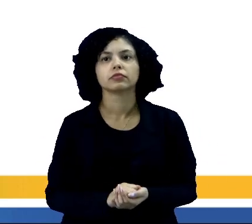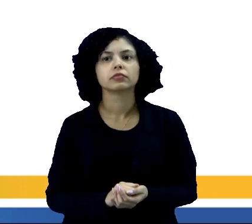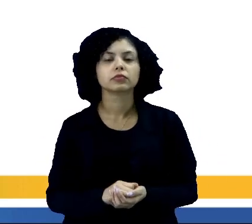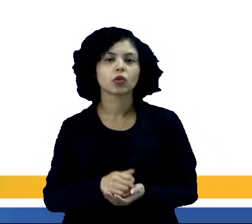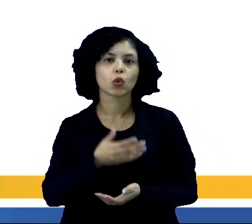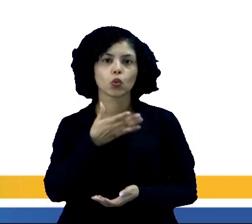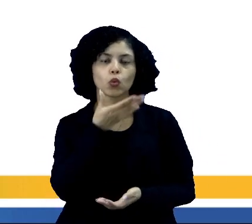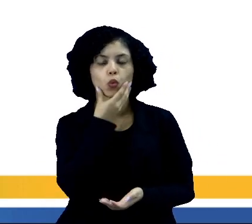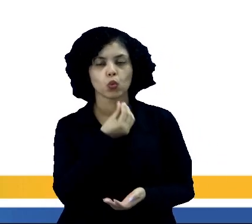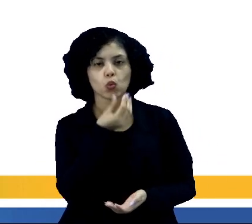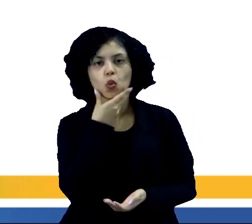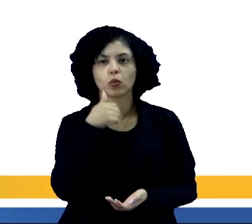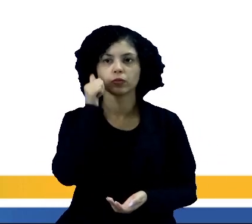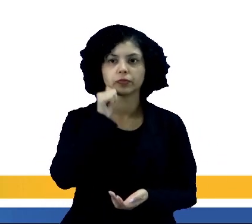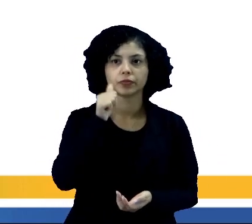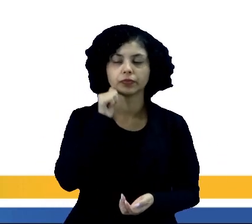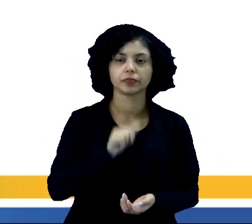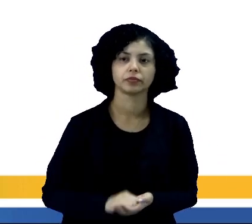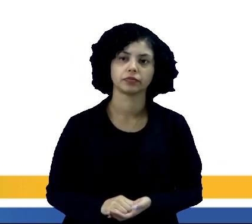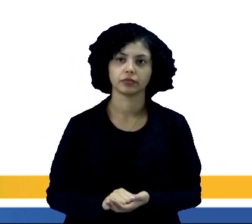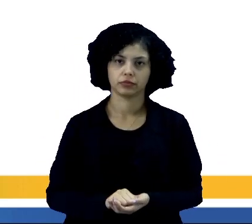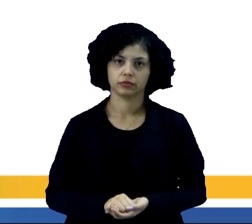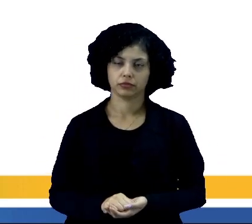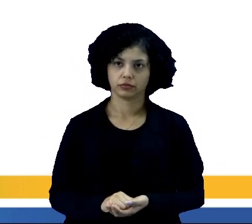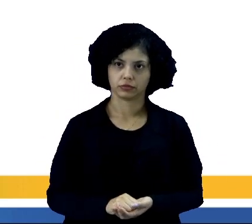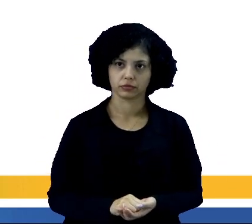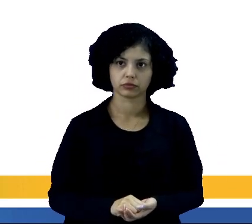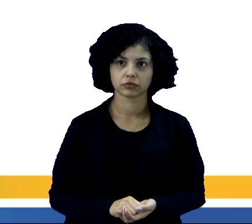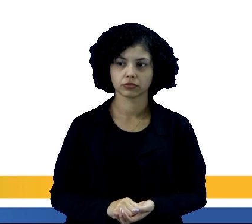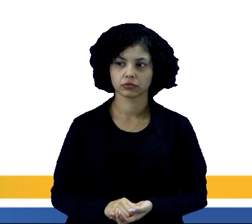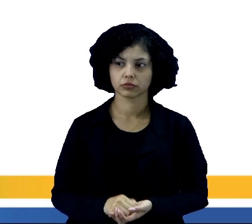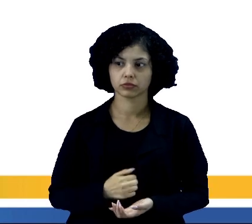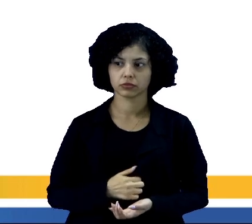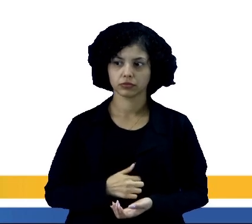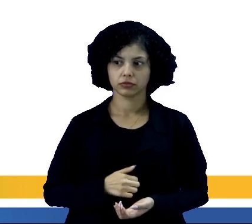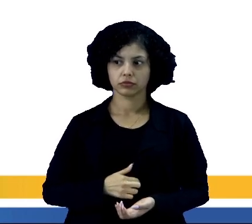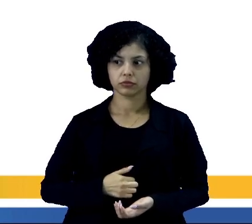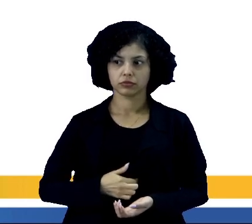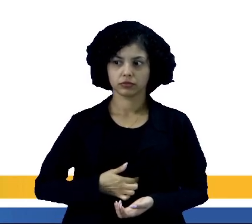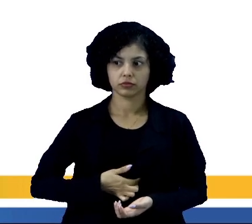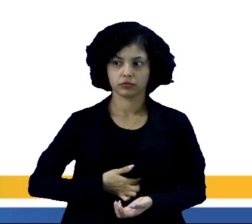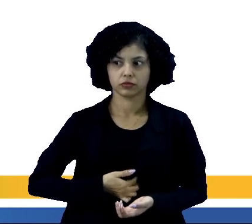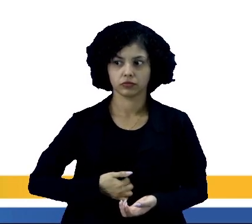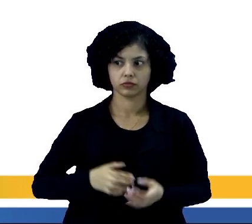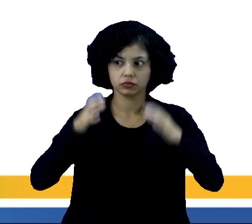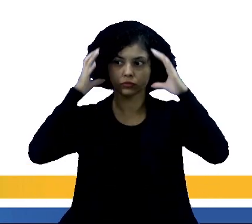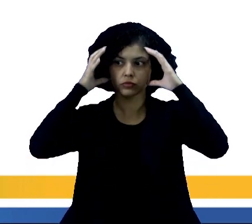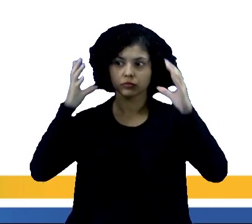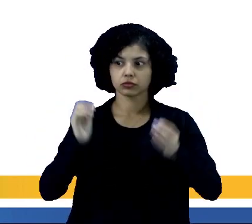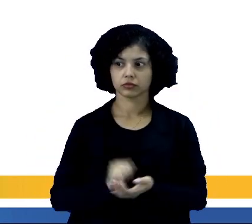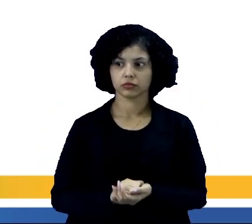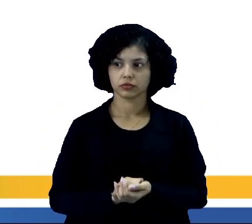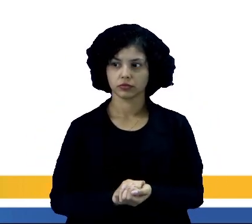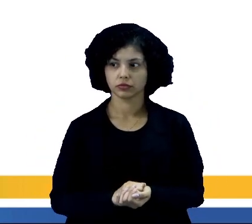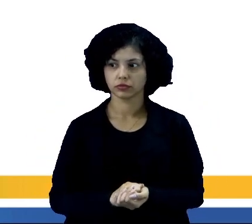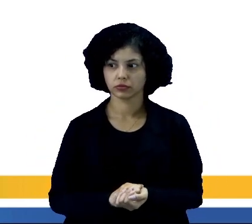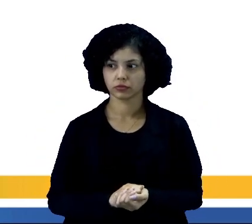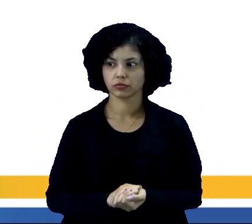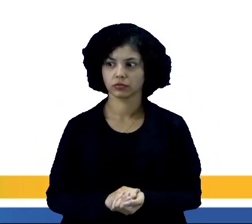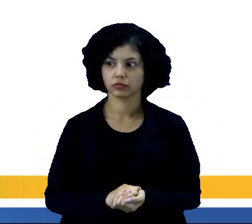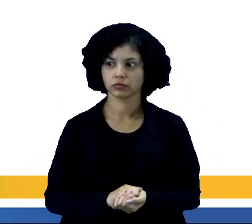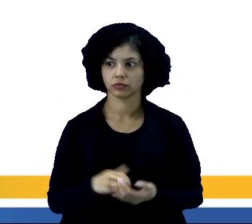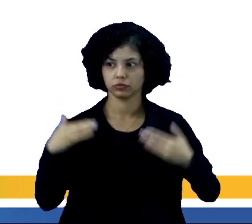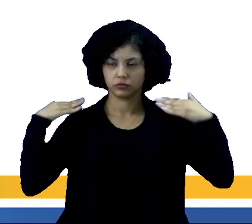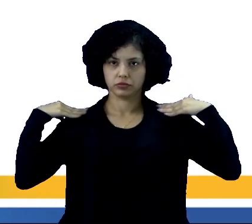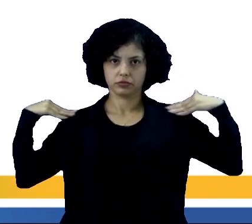a estrutura feminina e a masculina, né? A estrutura do esqueleto. Temos na região da cabeça, temos, por exemplo, deixa eu ver aqui, ó,